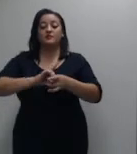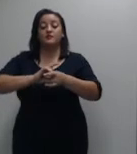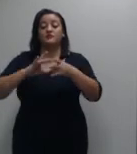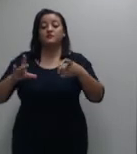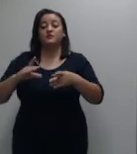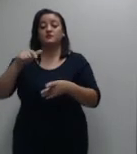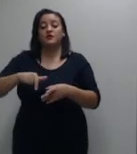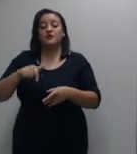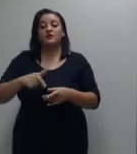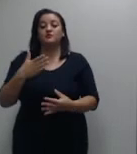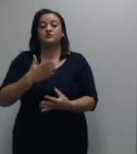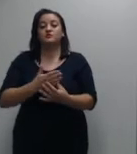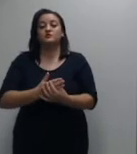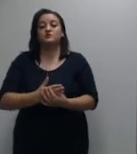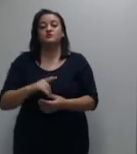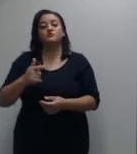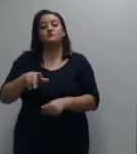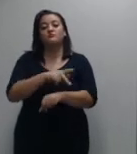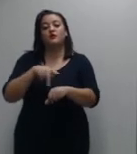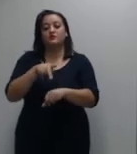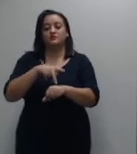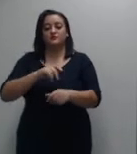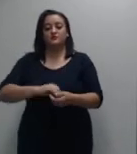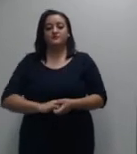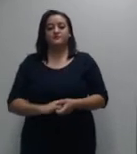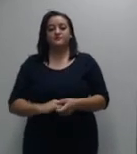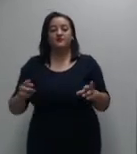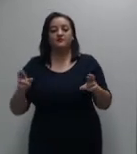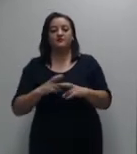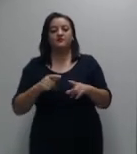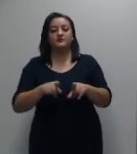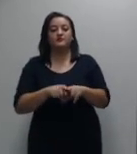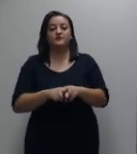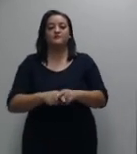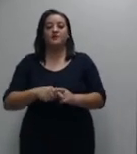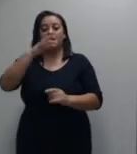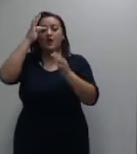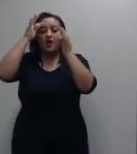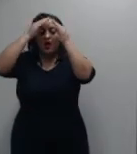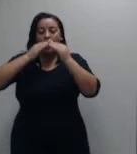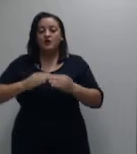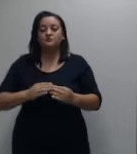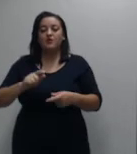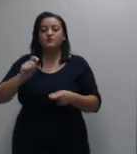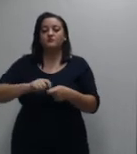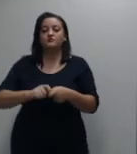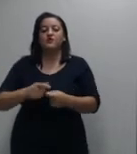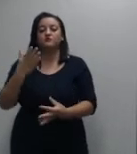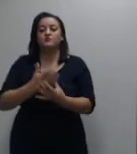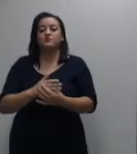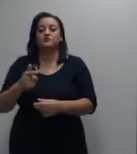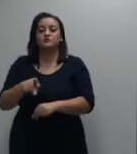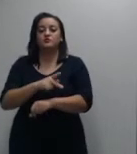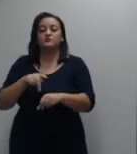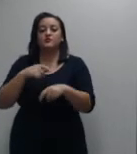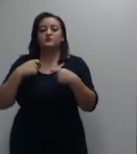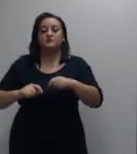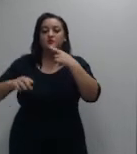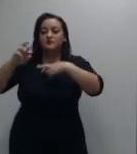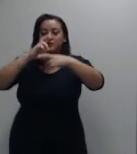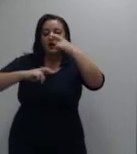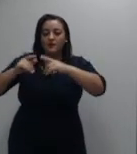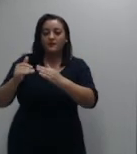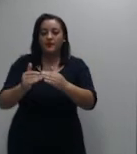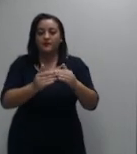caso ou Canadá com efeito as provas produzidas no processo estrangeiro deve ser examinada a luz